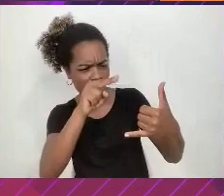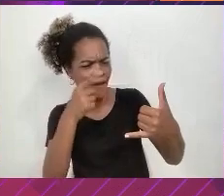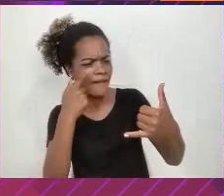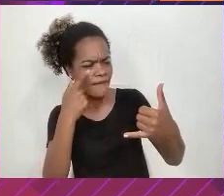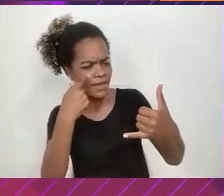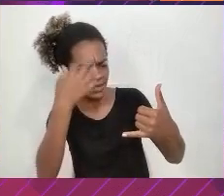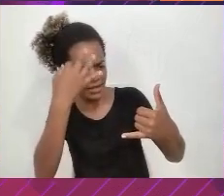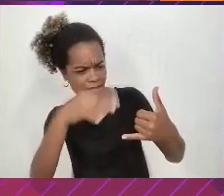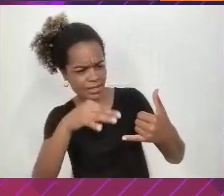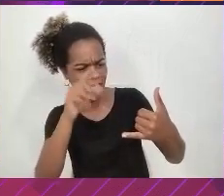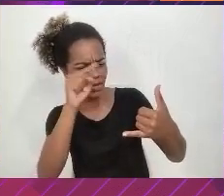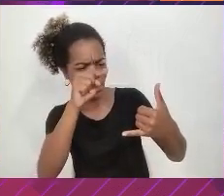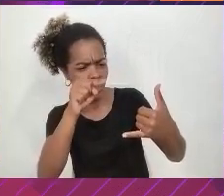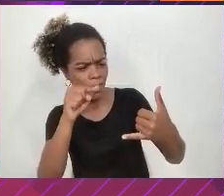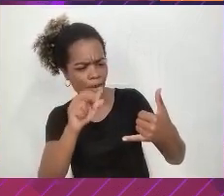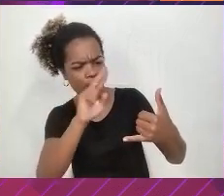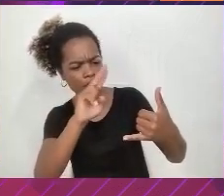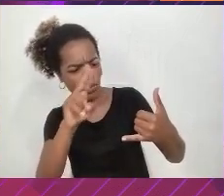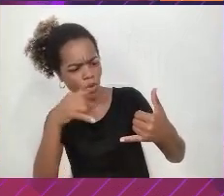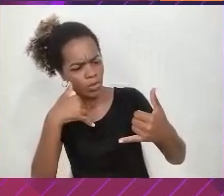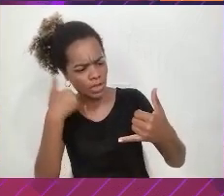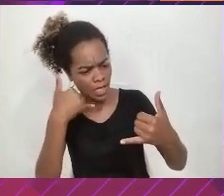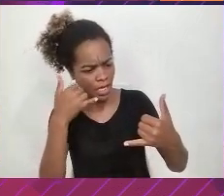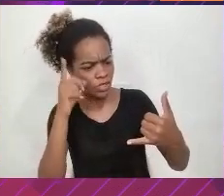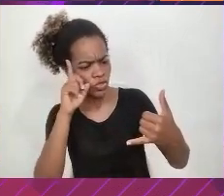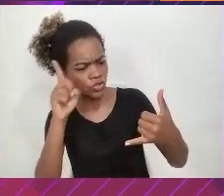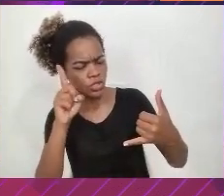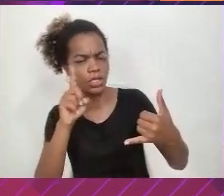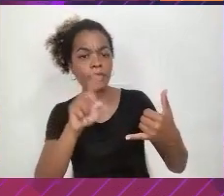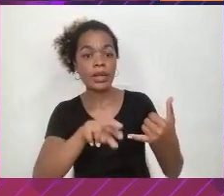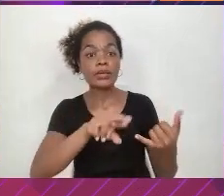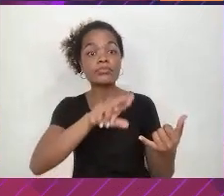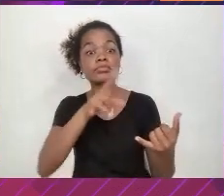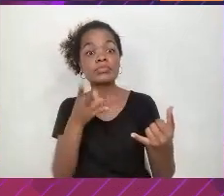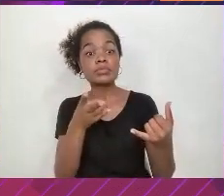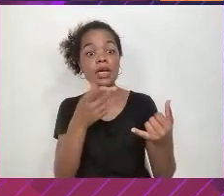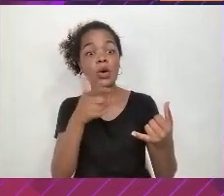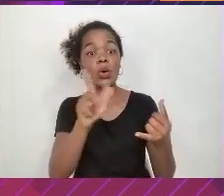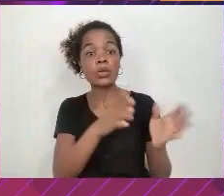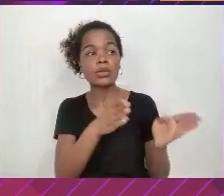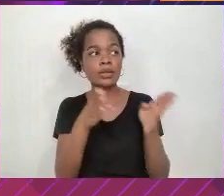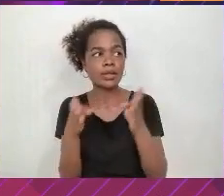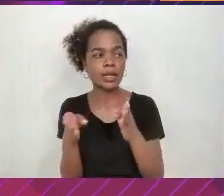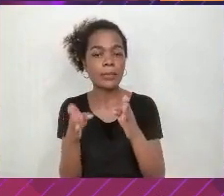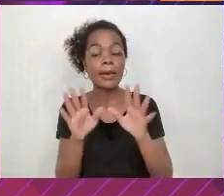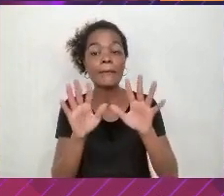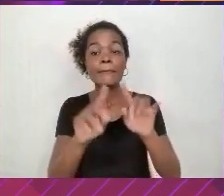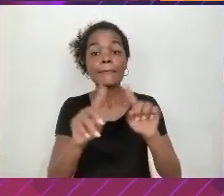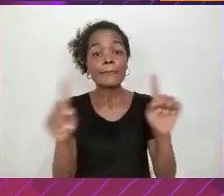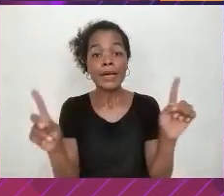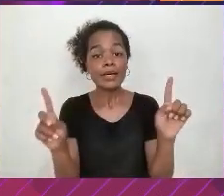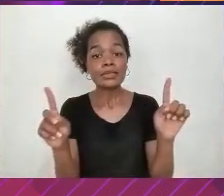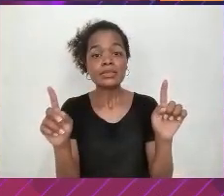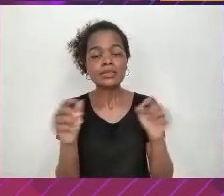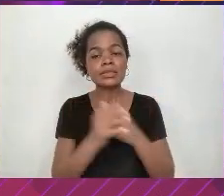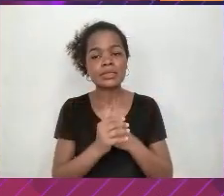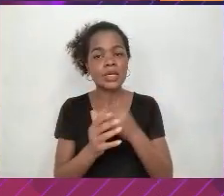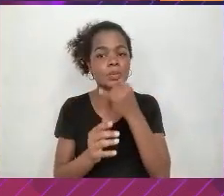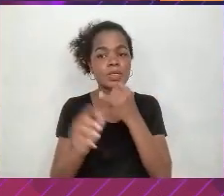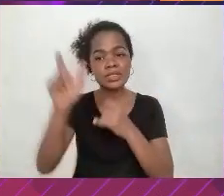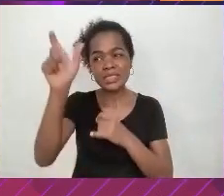simples confirmação de dados para a gente passar para a próxima etapa. Só que, quando o usuário